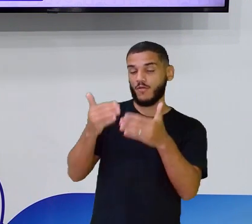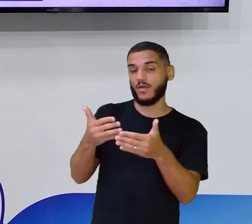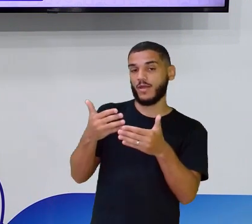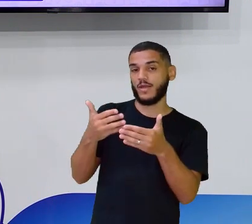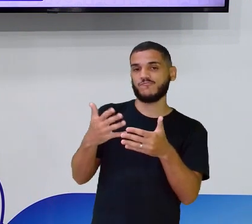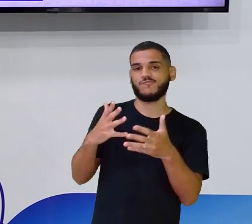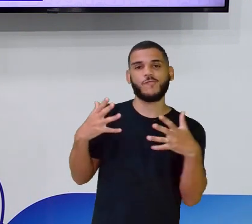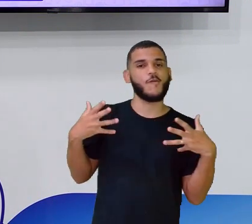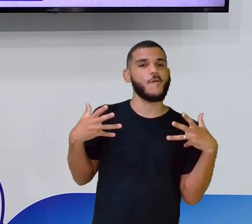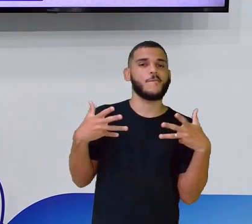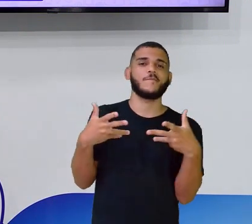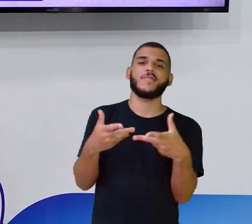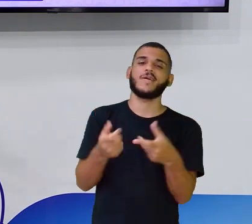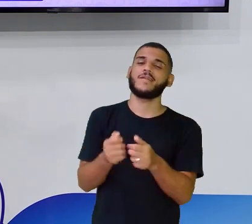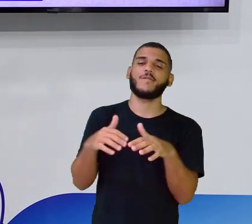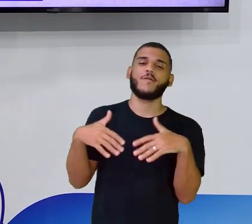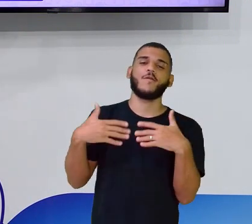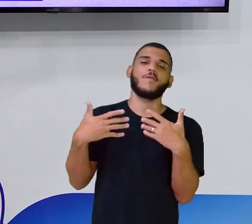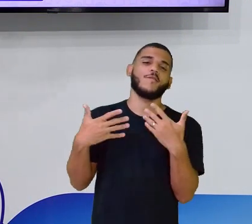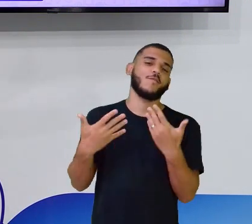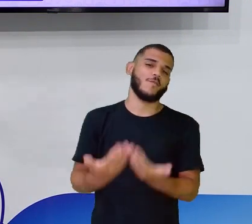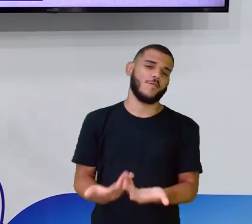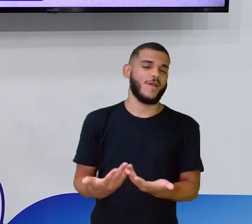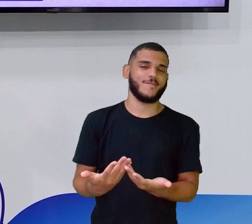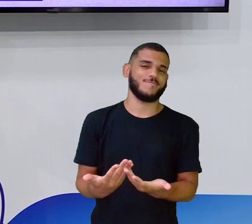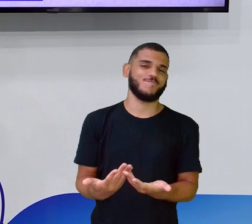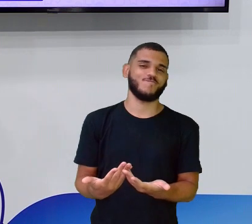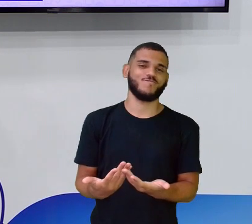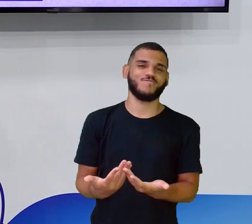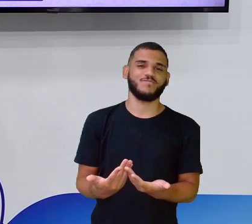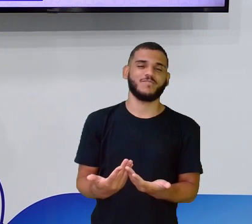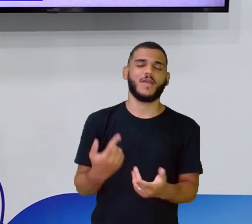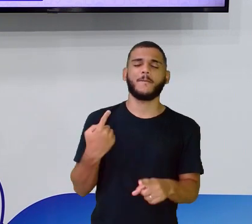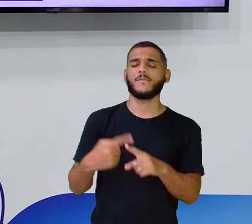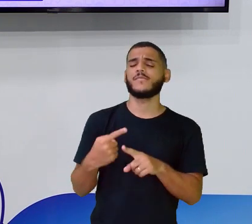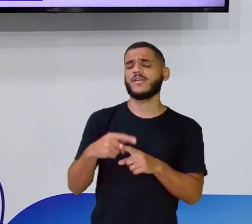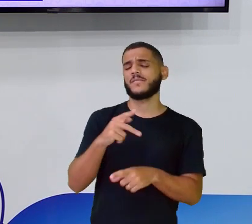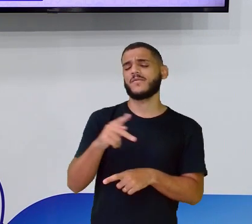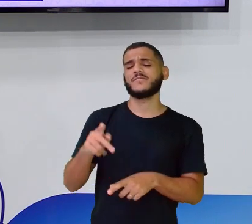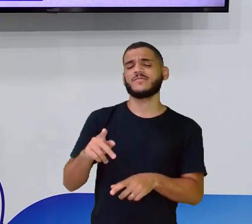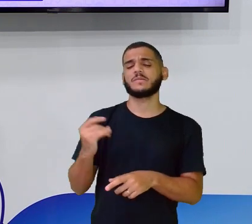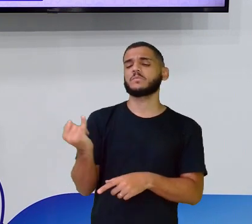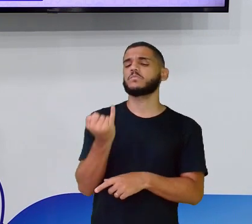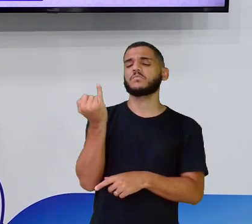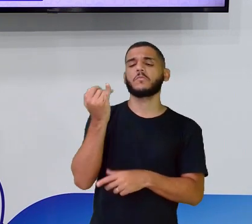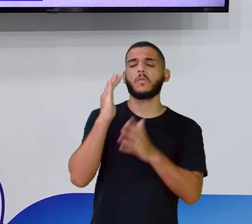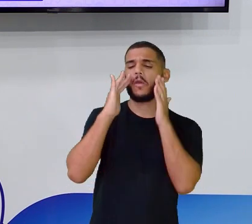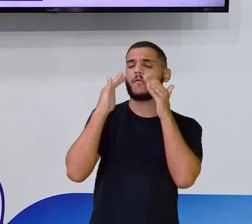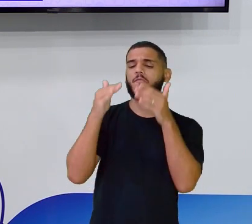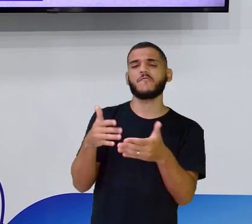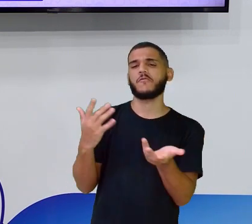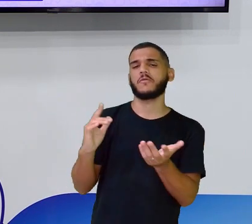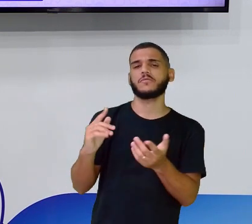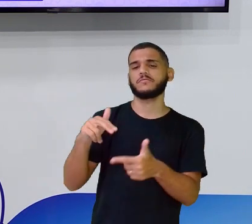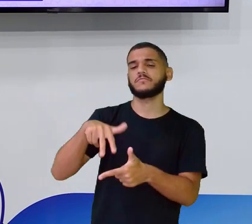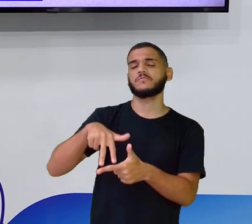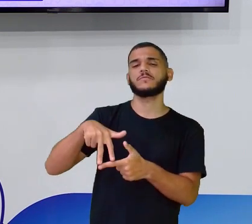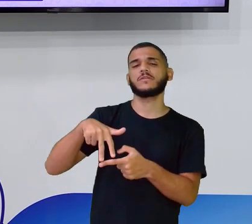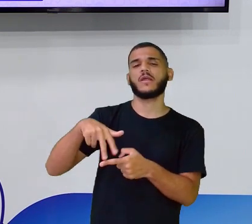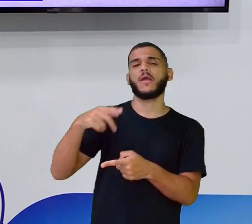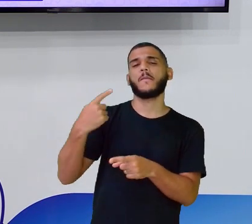Por que, professora, a senhora está dando tanta importância para o triângulo, já que ele só tem